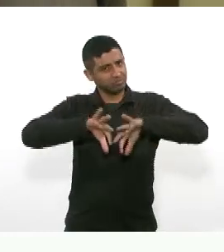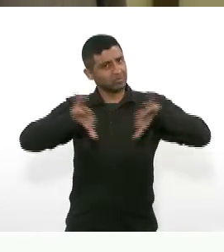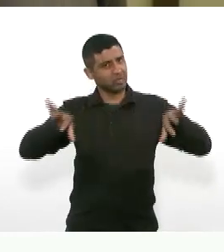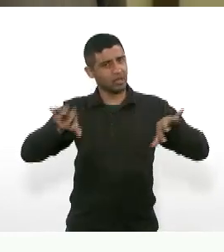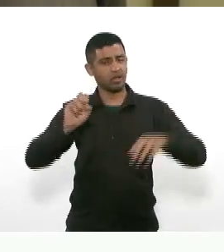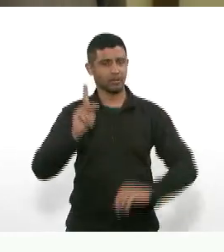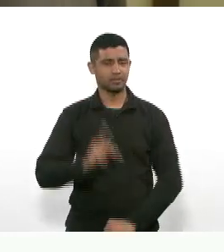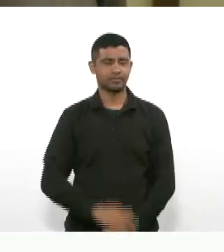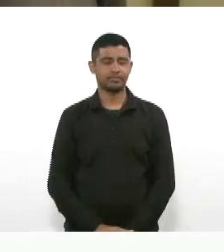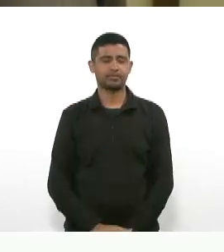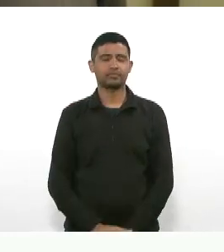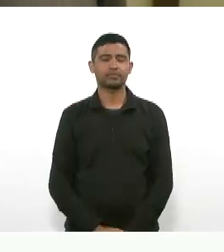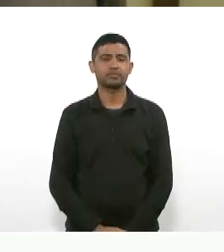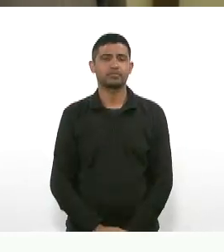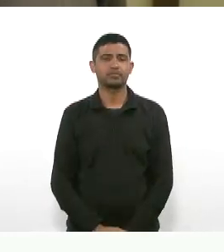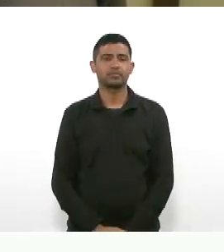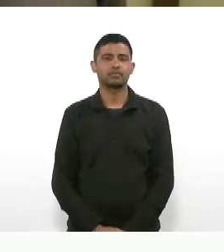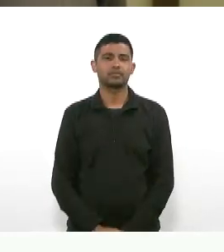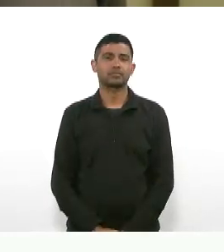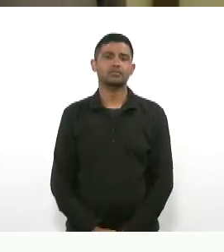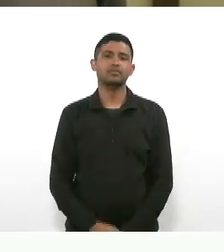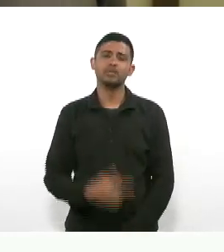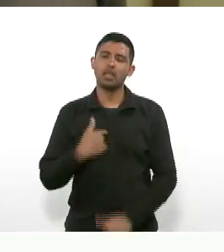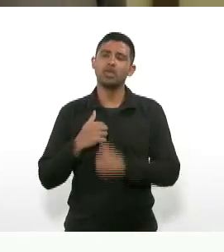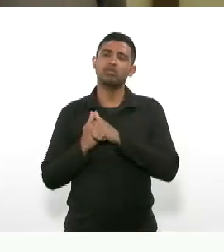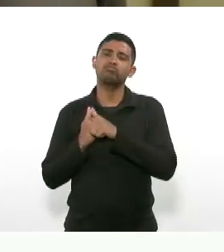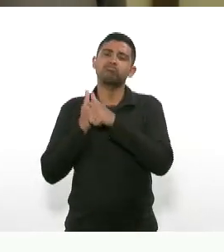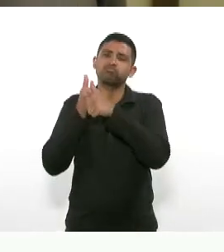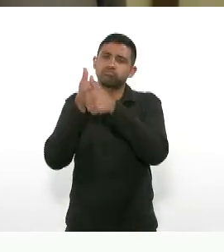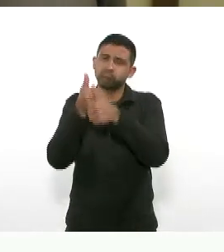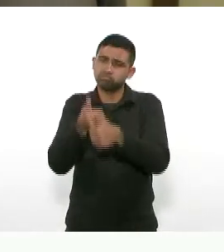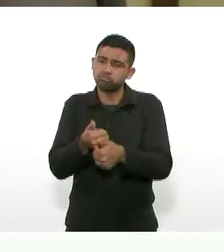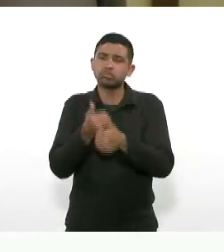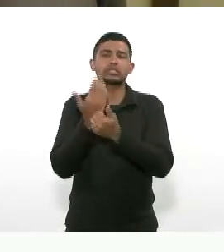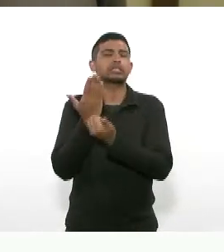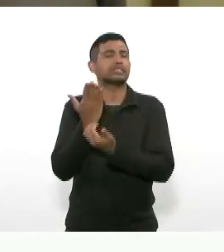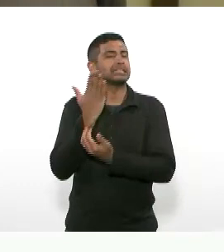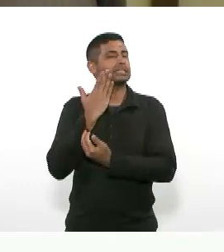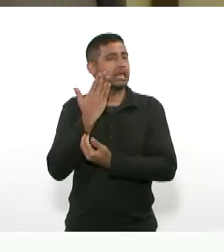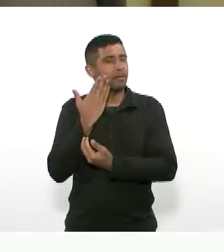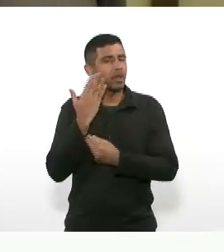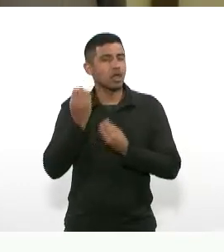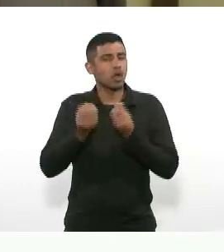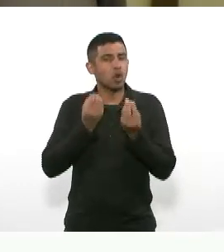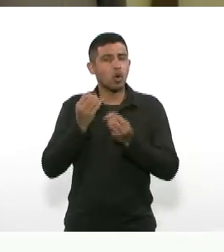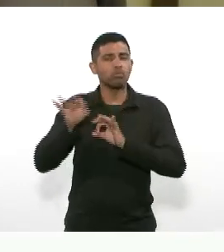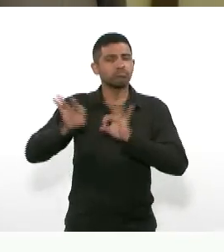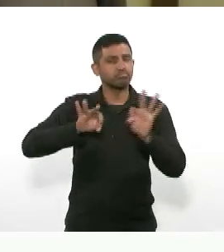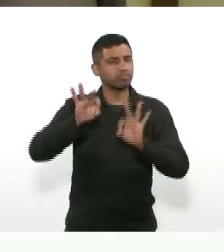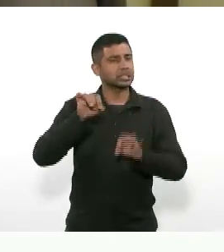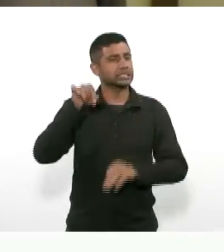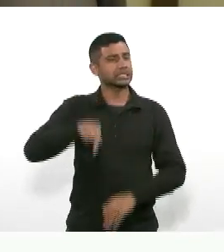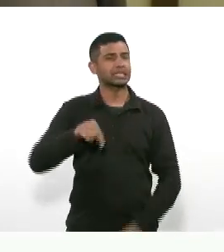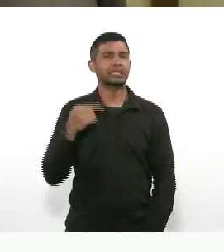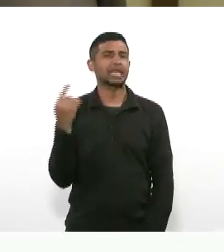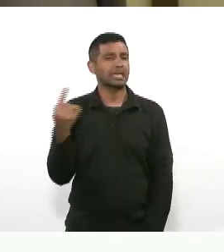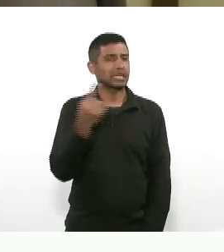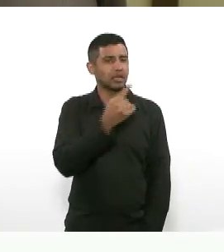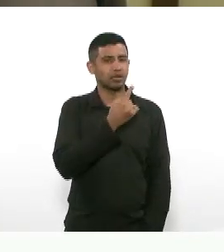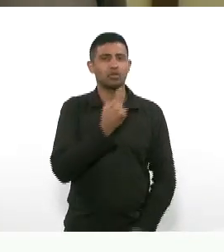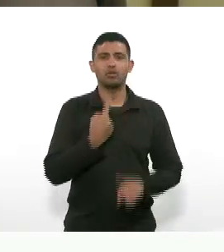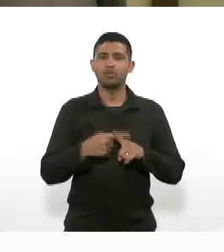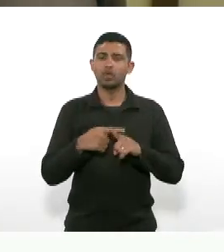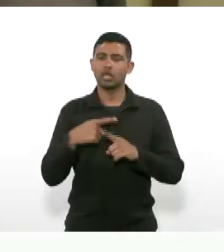tá? Eu vou acompanhando todo esse andar da carruagem, esse procedimento aqui, porque eu recebi